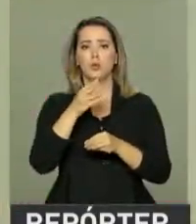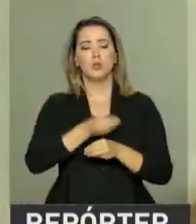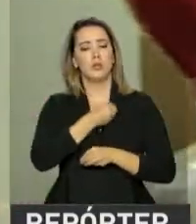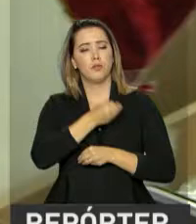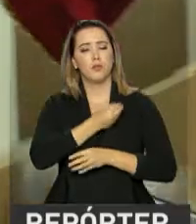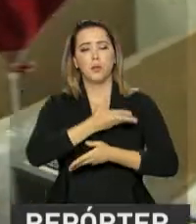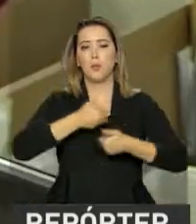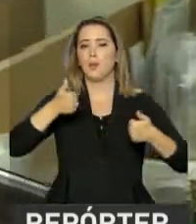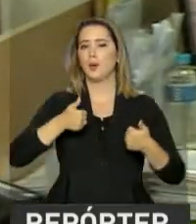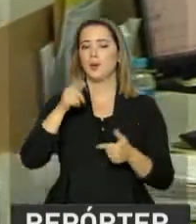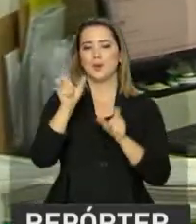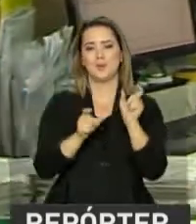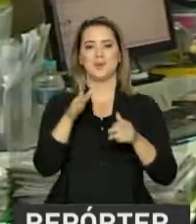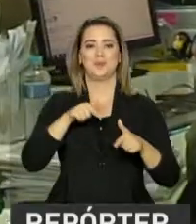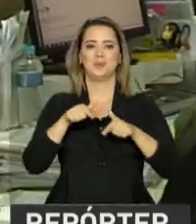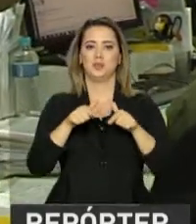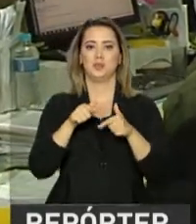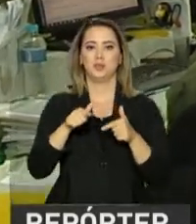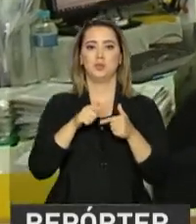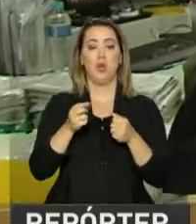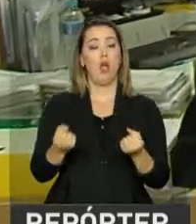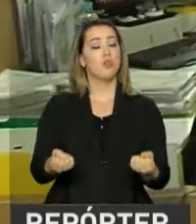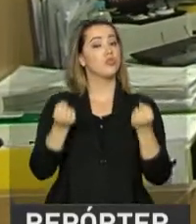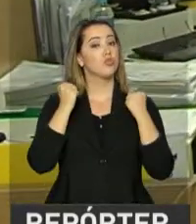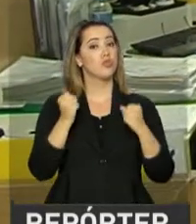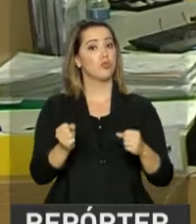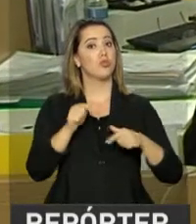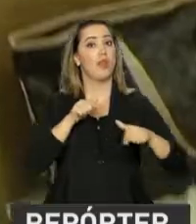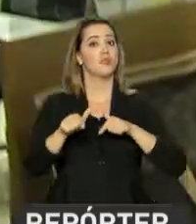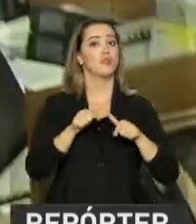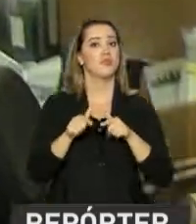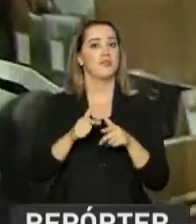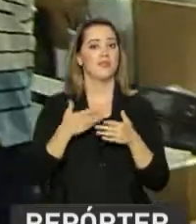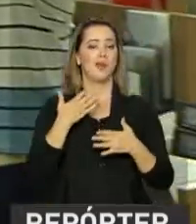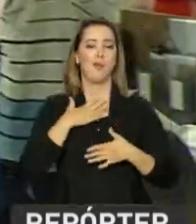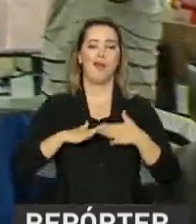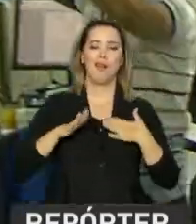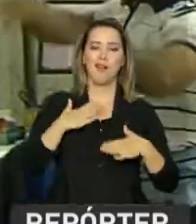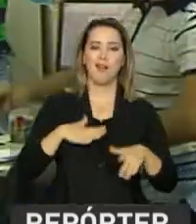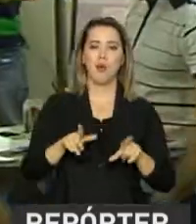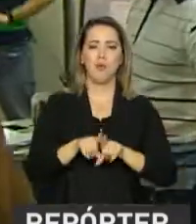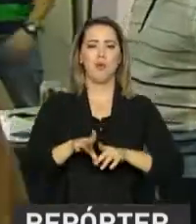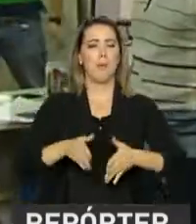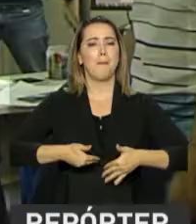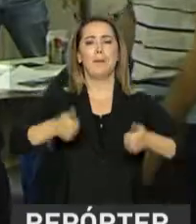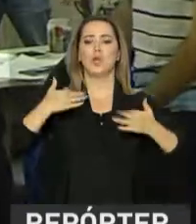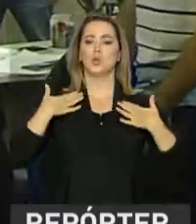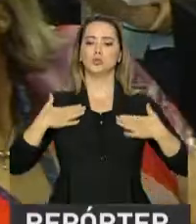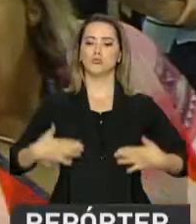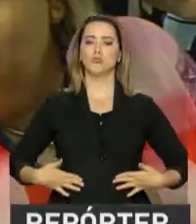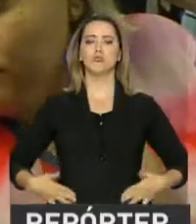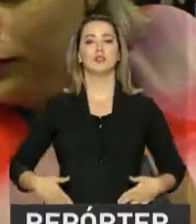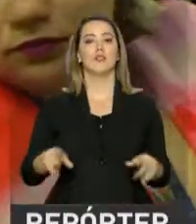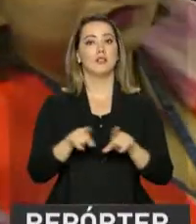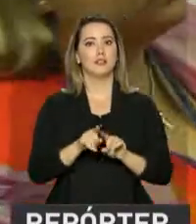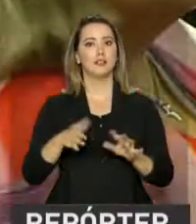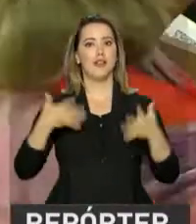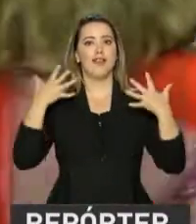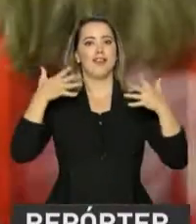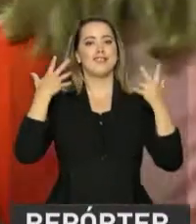dos colegas a ginástica laboral ajuda de desestressar e melhora a postura dos empregados e o astral no